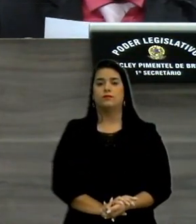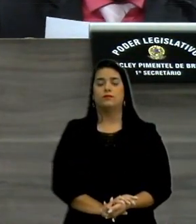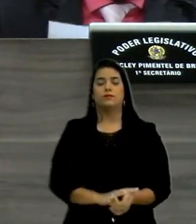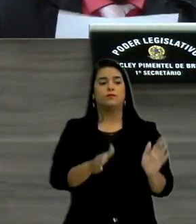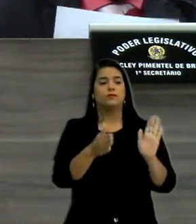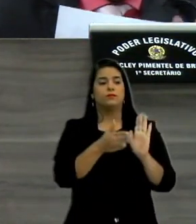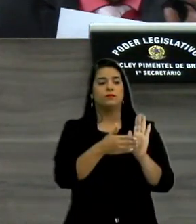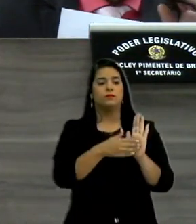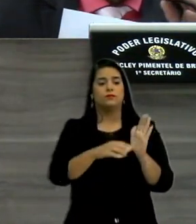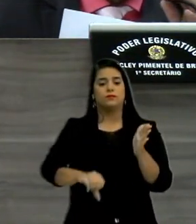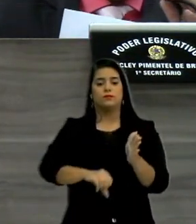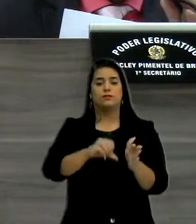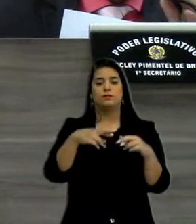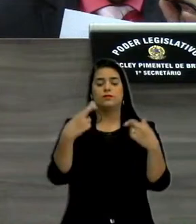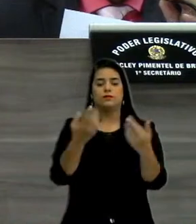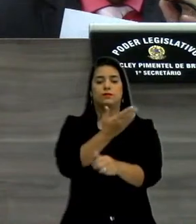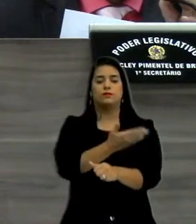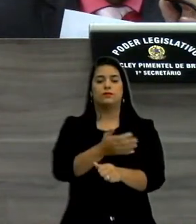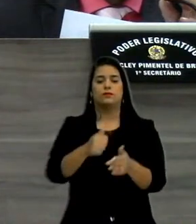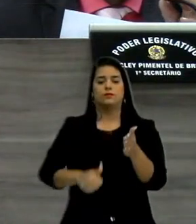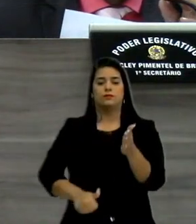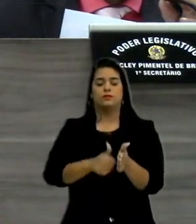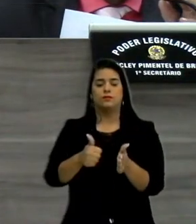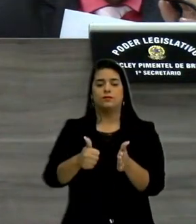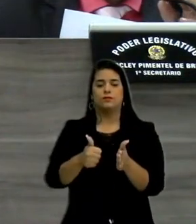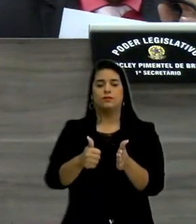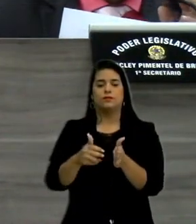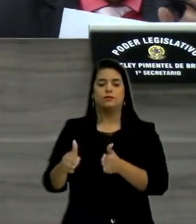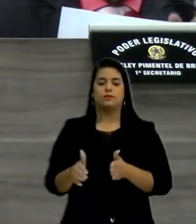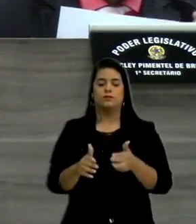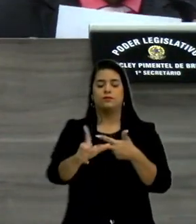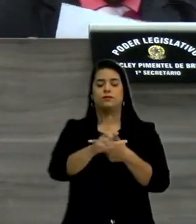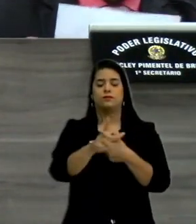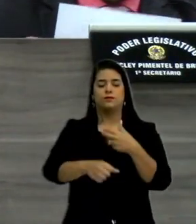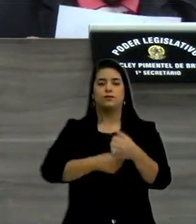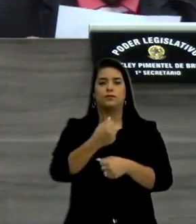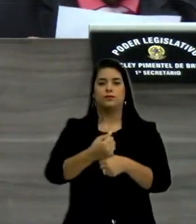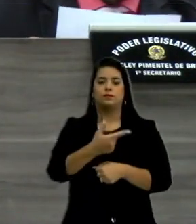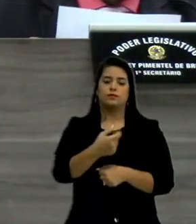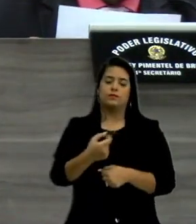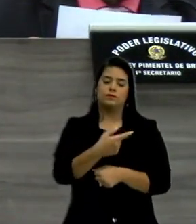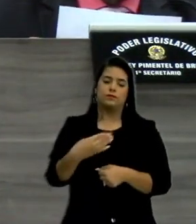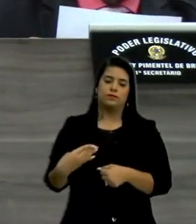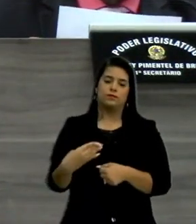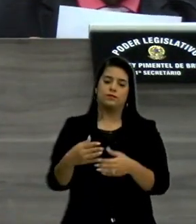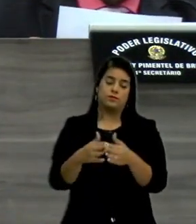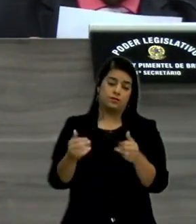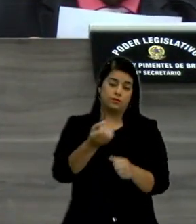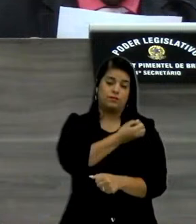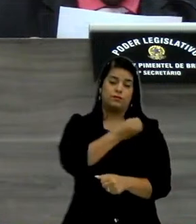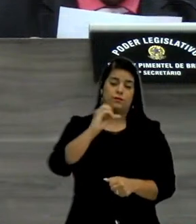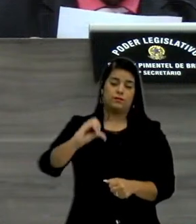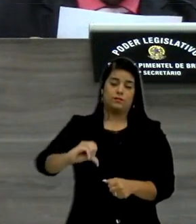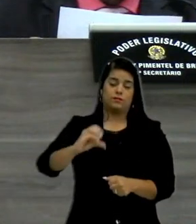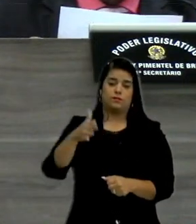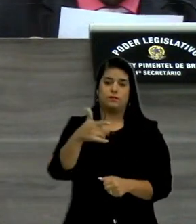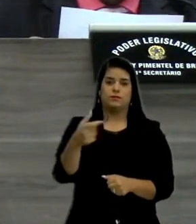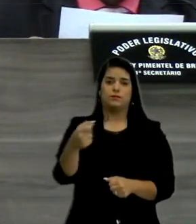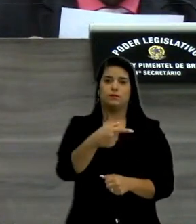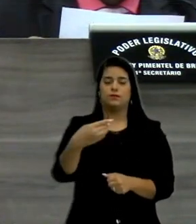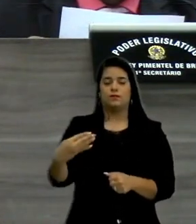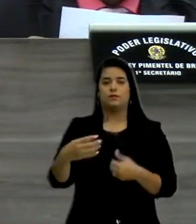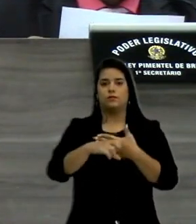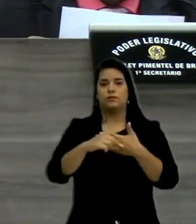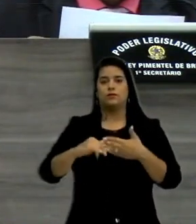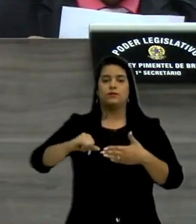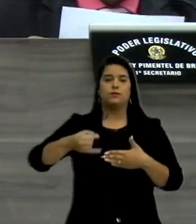Pauta da 9ª sessão ordinária do primeiro período legislativo 2024. Requerimento número 9/2024, de autoria do vereador